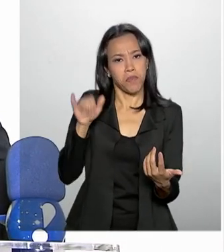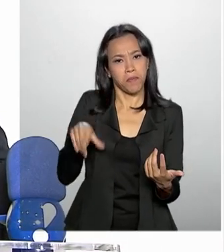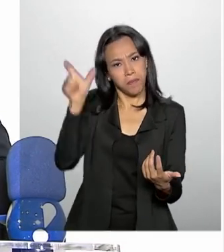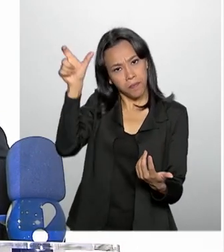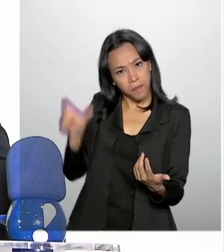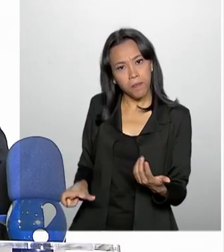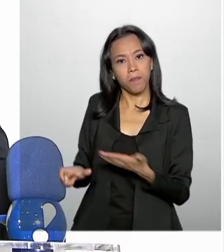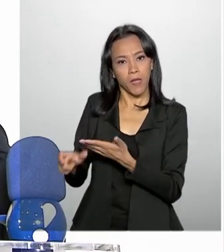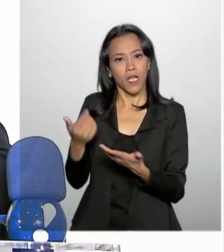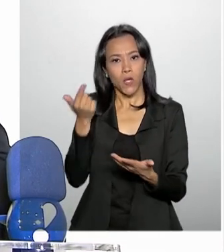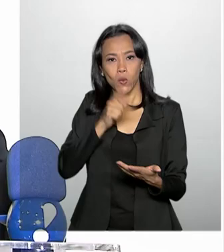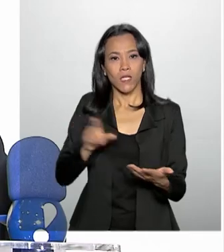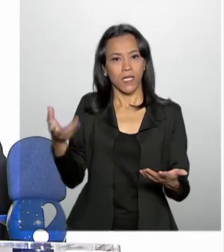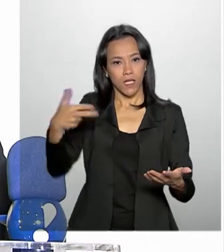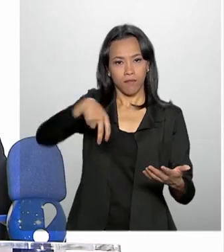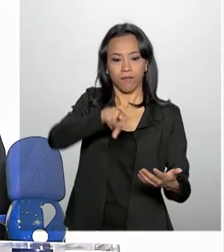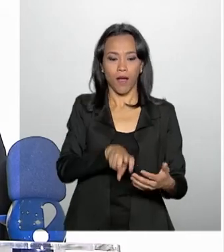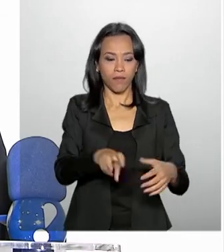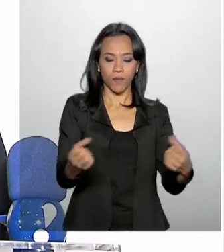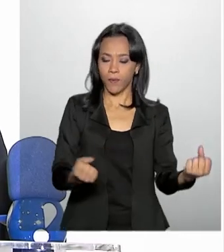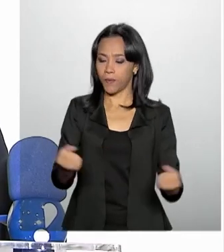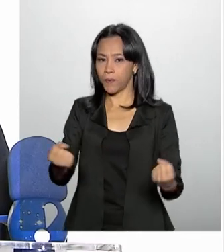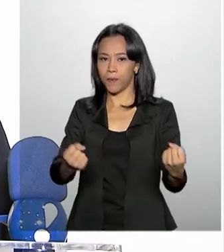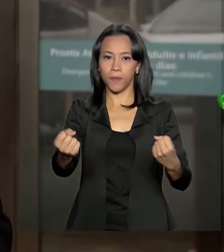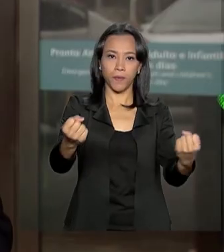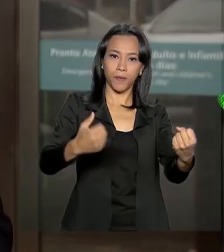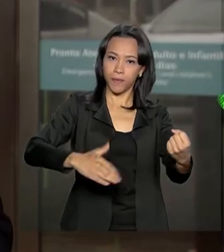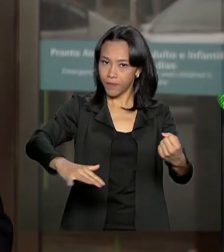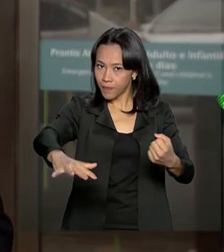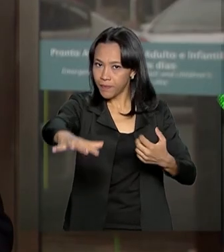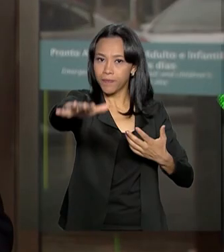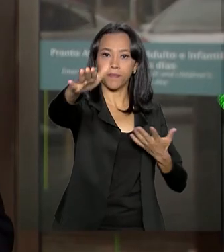possibilidade de dirigir este carro à velocidade cruzeiro.